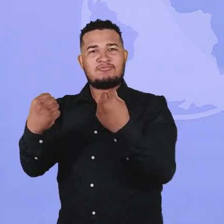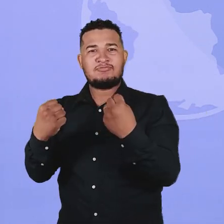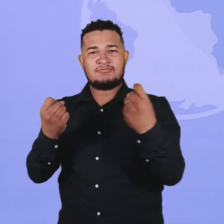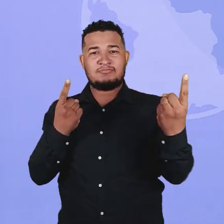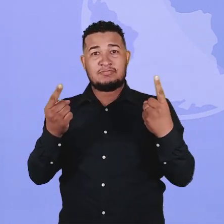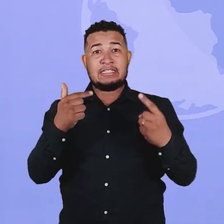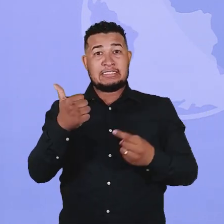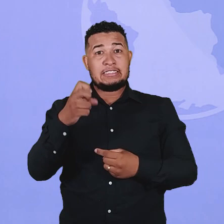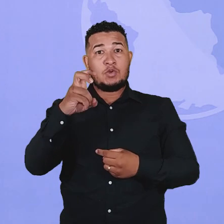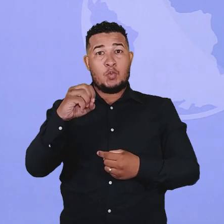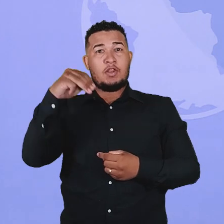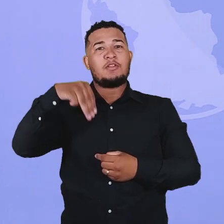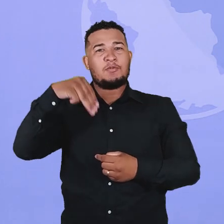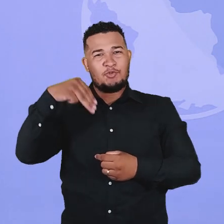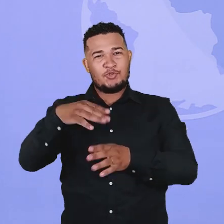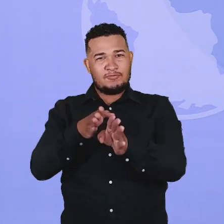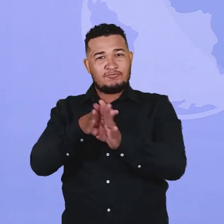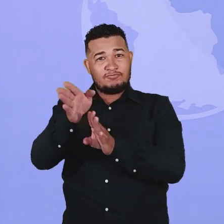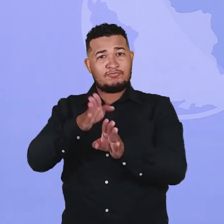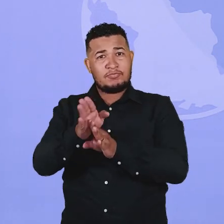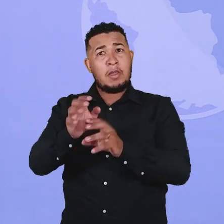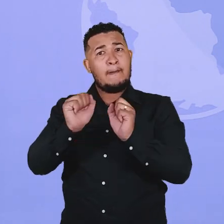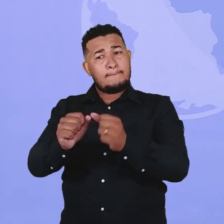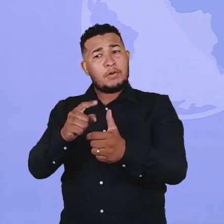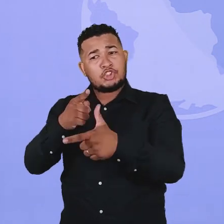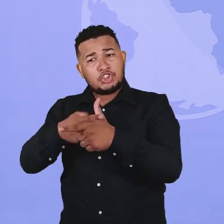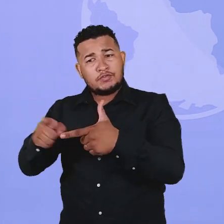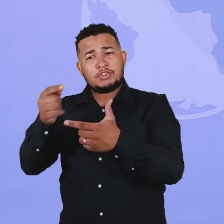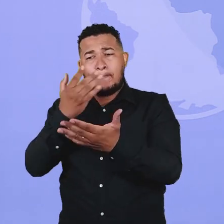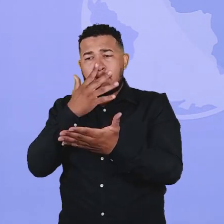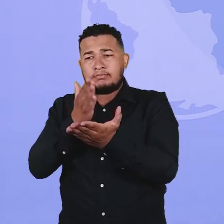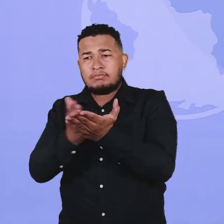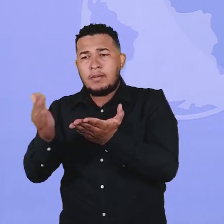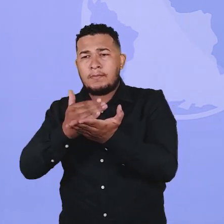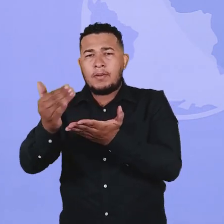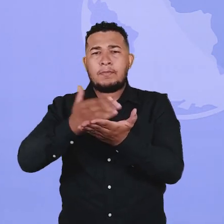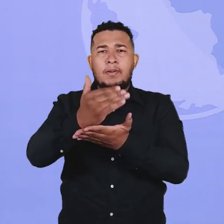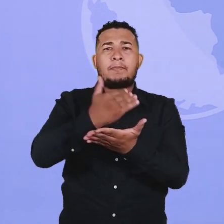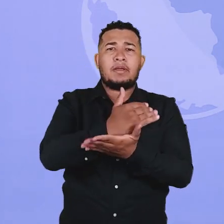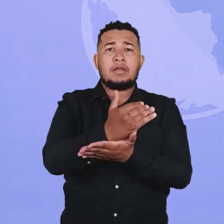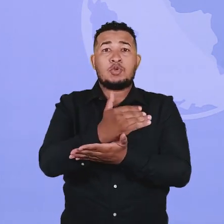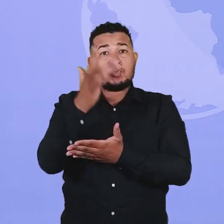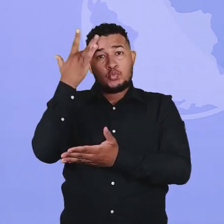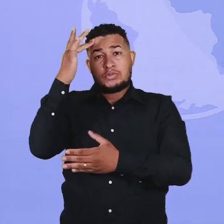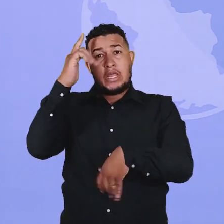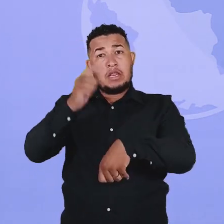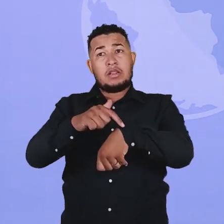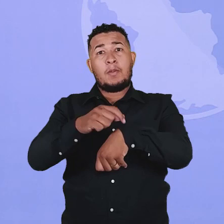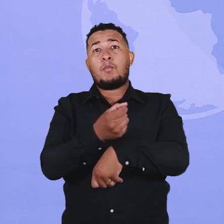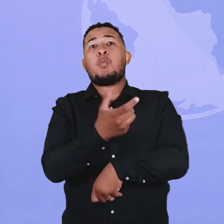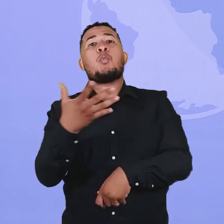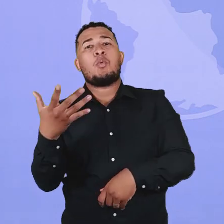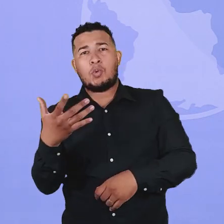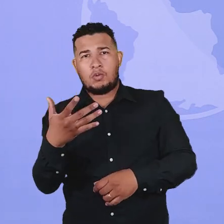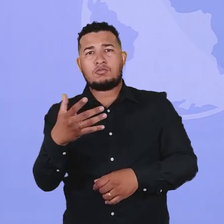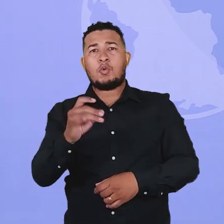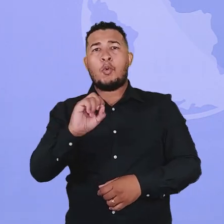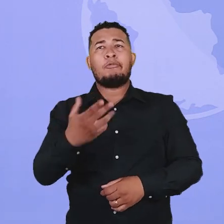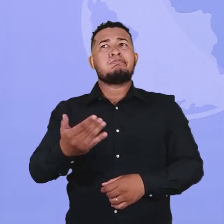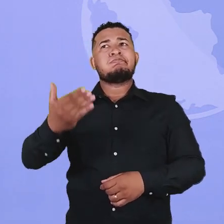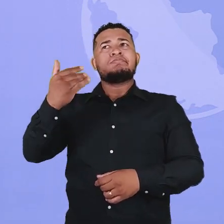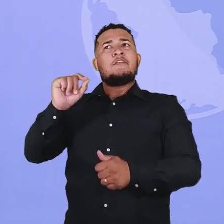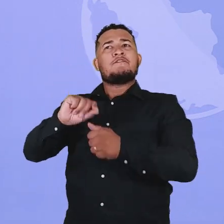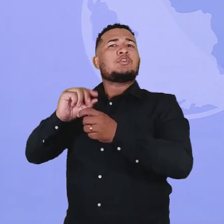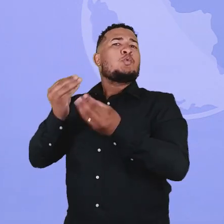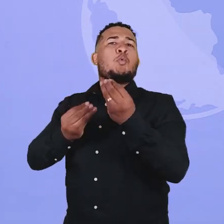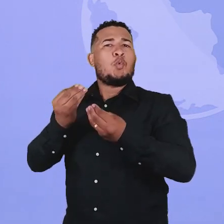esses 150 minutos recomendados pela OMS, você pode fracionar ele. Eu não sei quanto tempo você tem praticado,